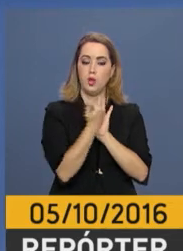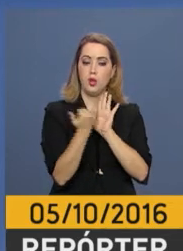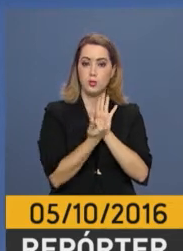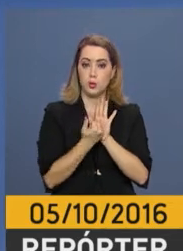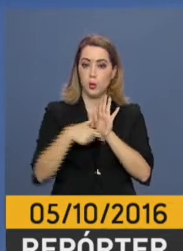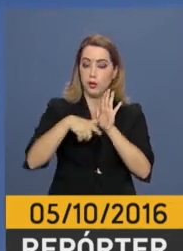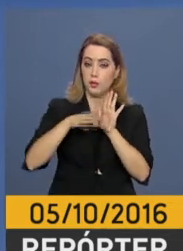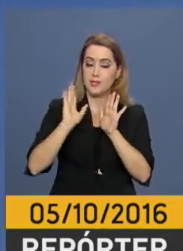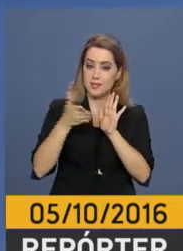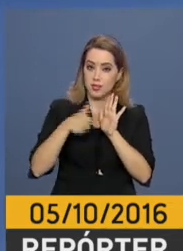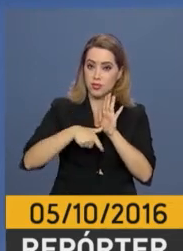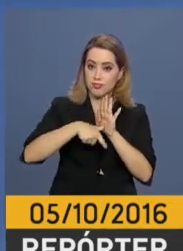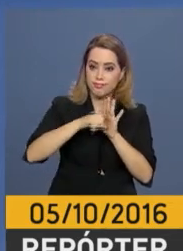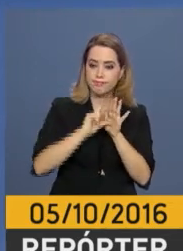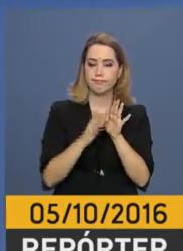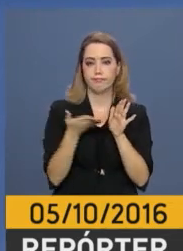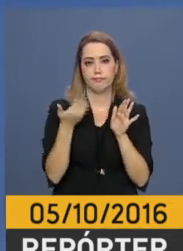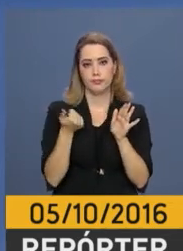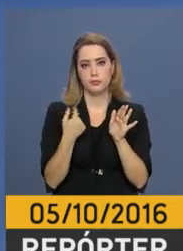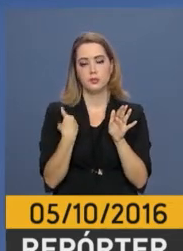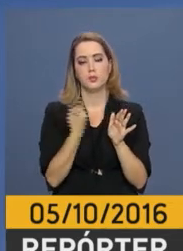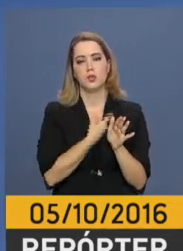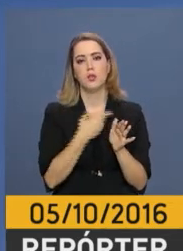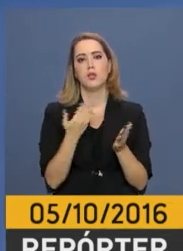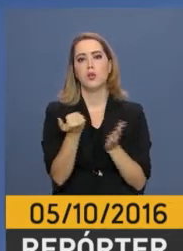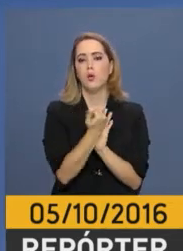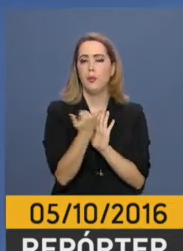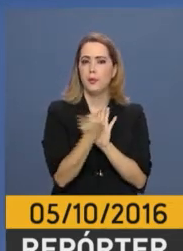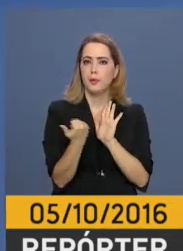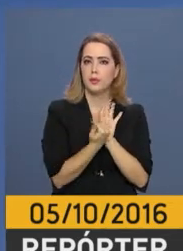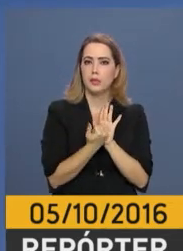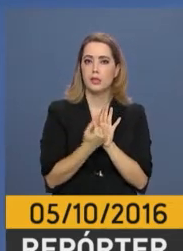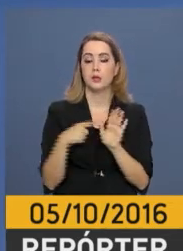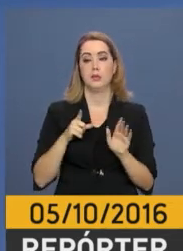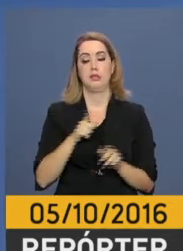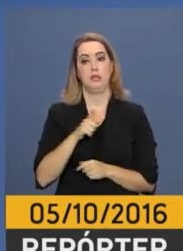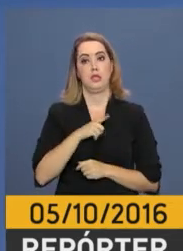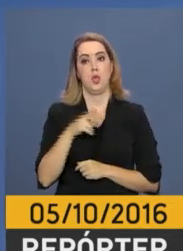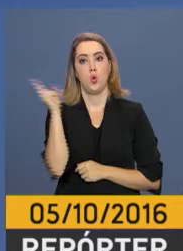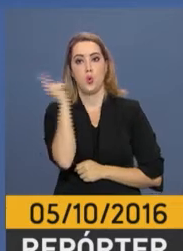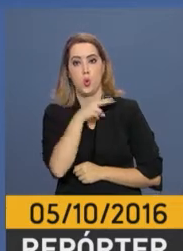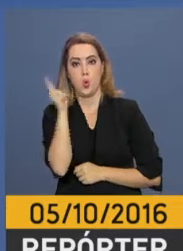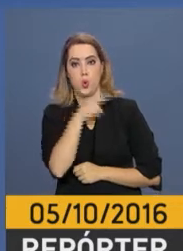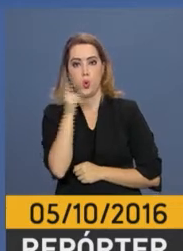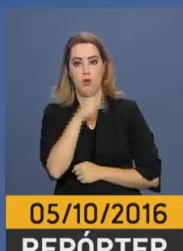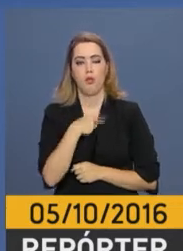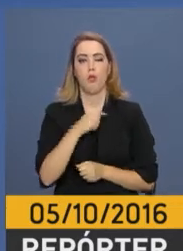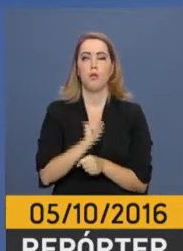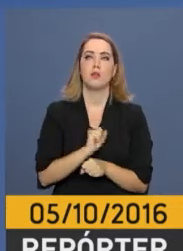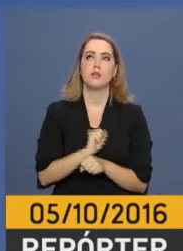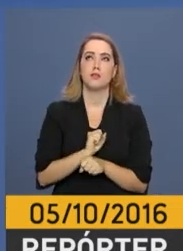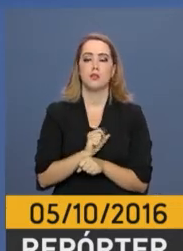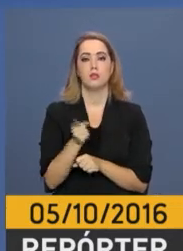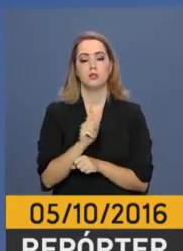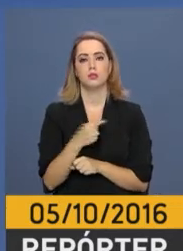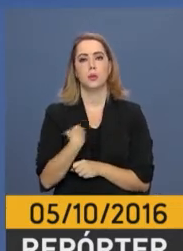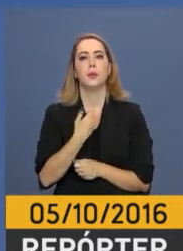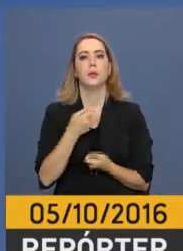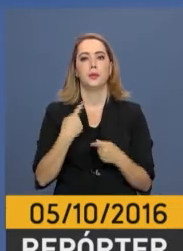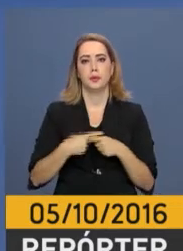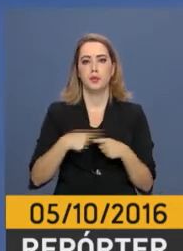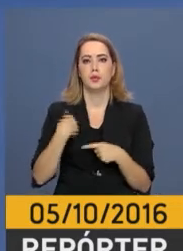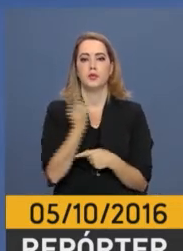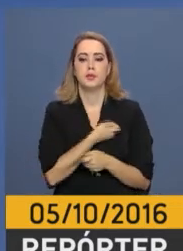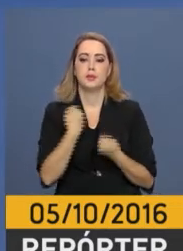existentes é programa de velocidade e não ficar esperando que na verdade nós teremos que esperar os